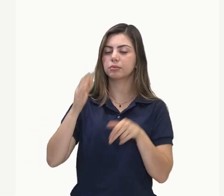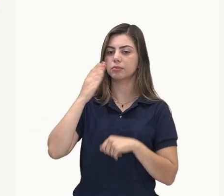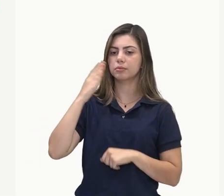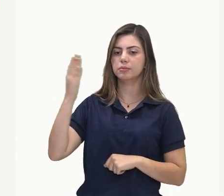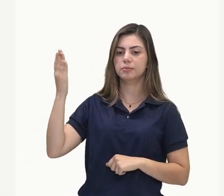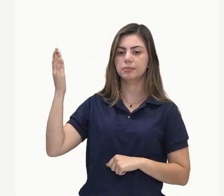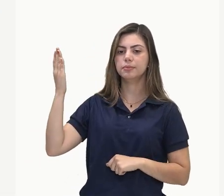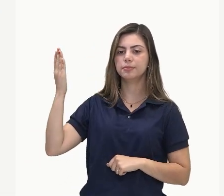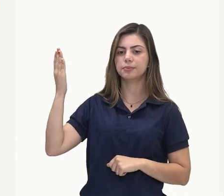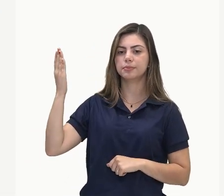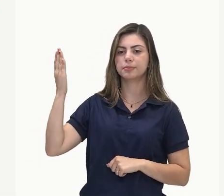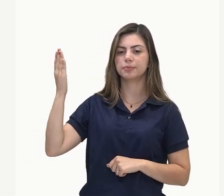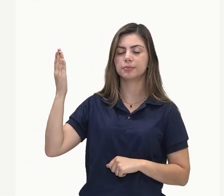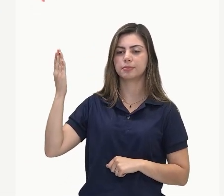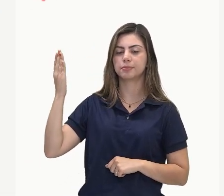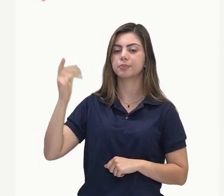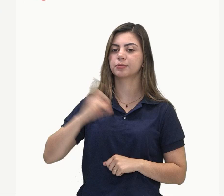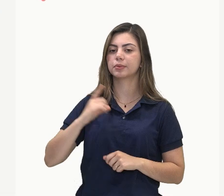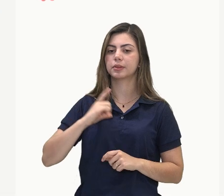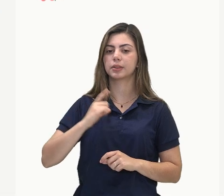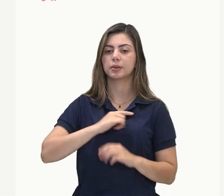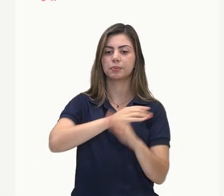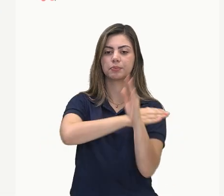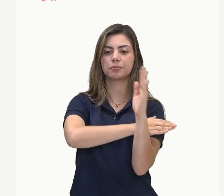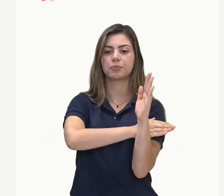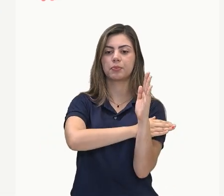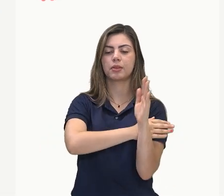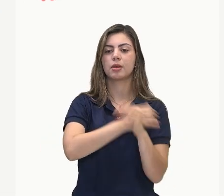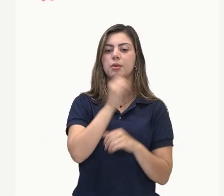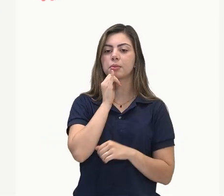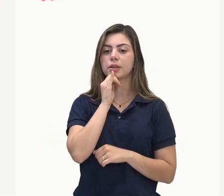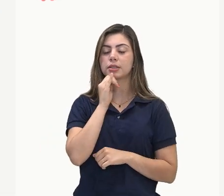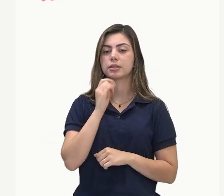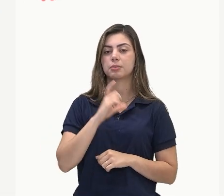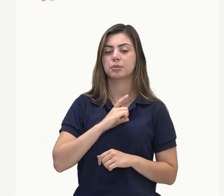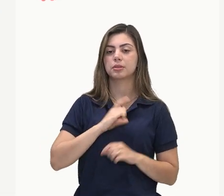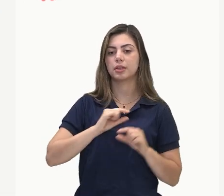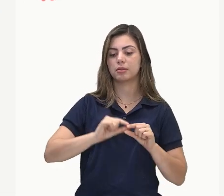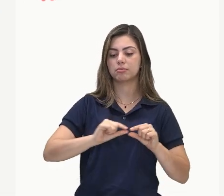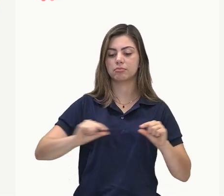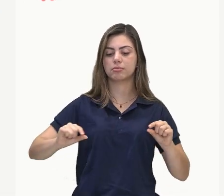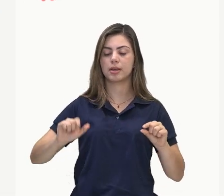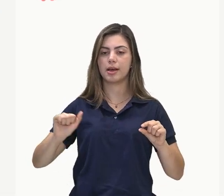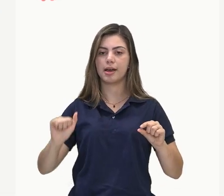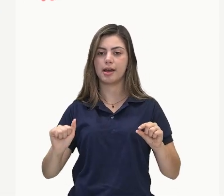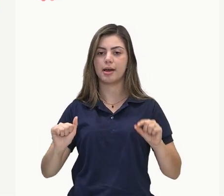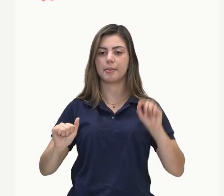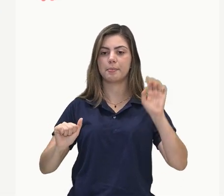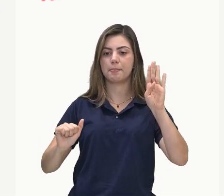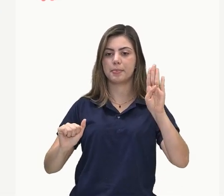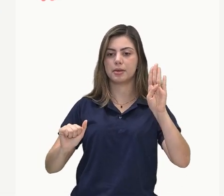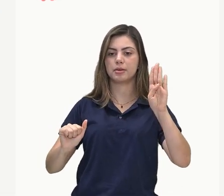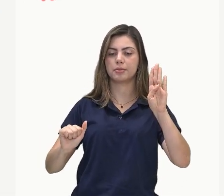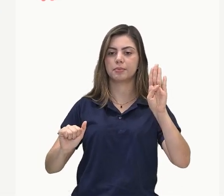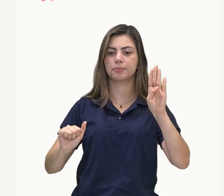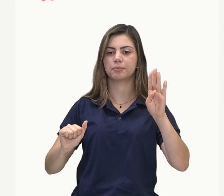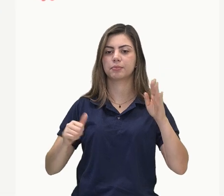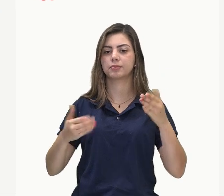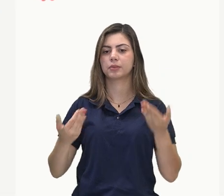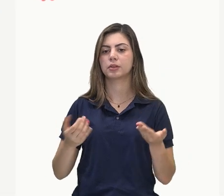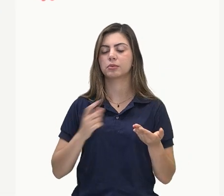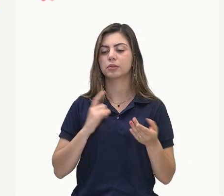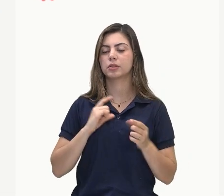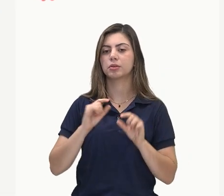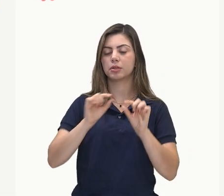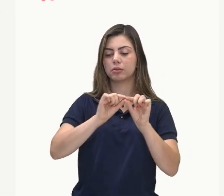ordenada aqui, uma abscissa e uma ordenada. É como se aqui fosse o A e aqui fosse o B. E esse ponto aqui, dado